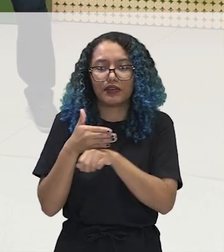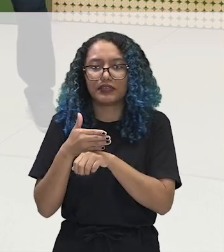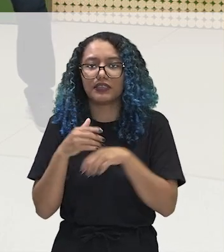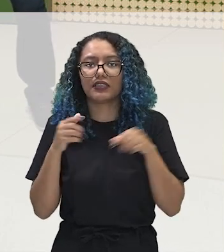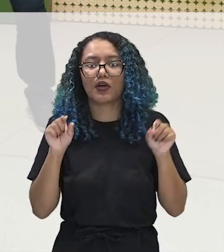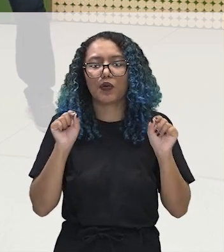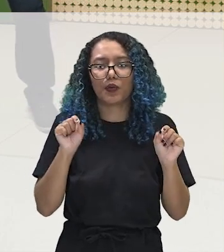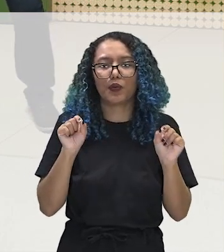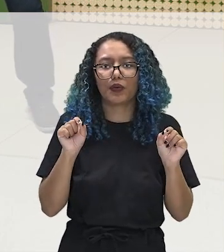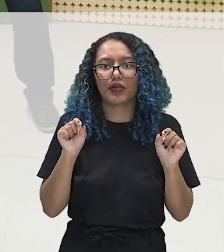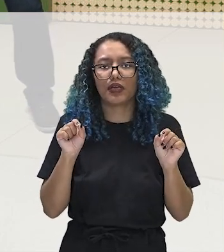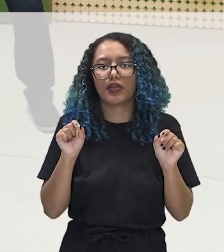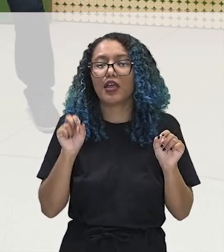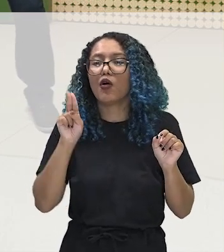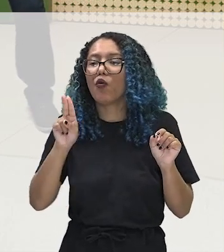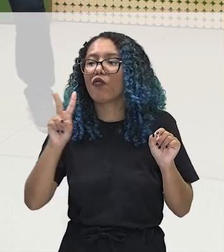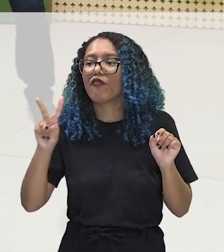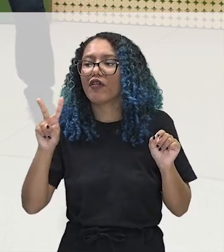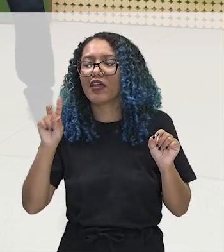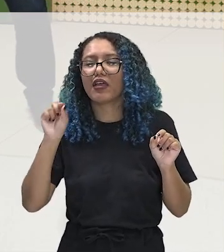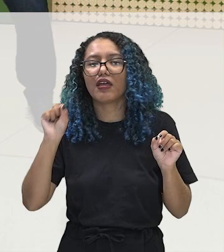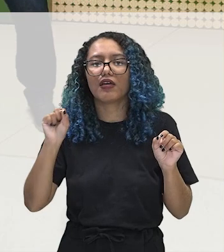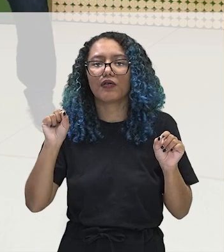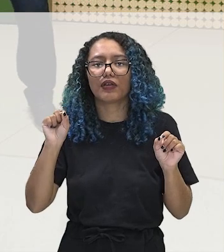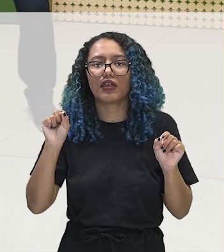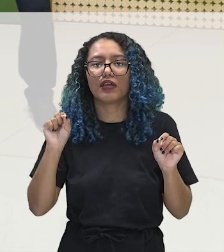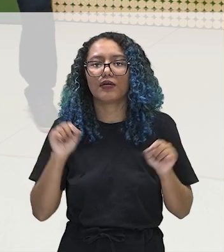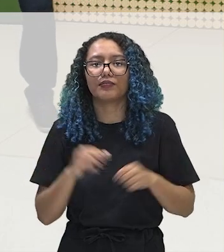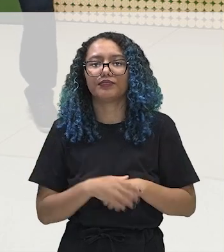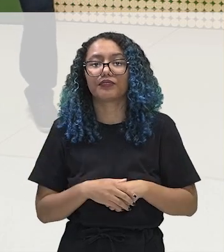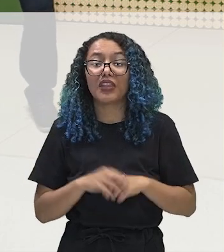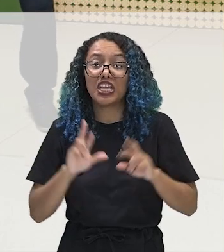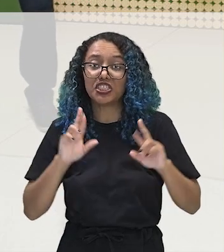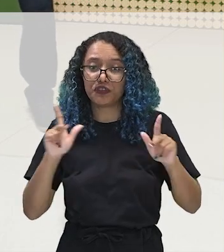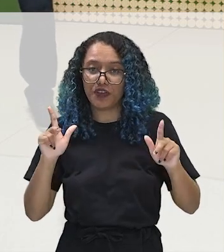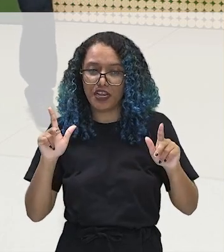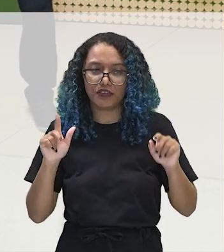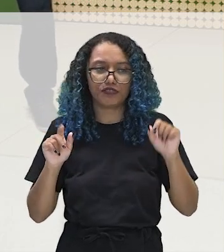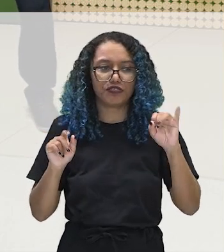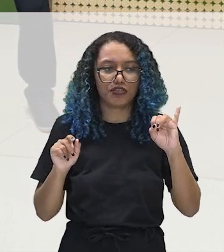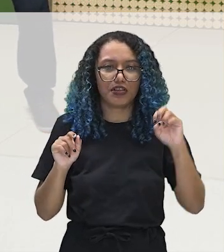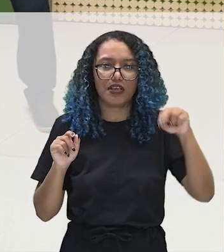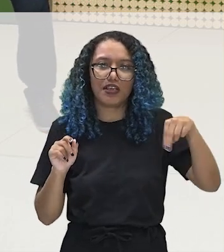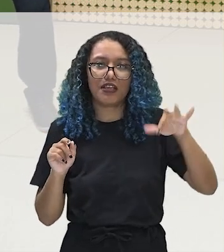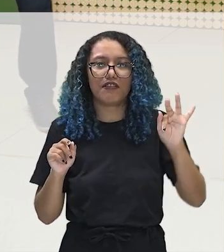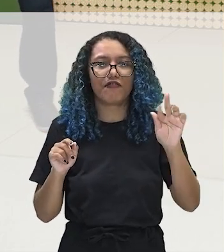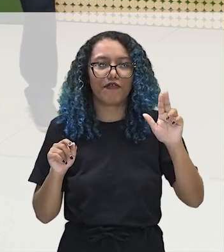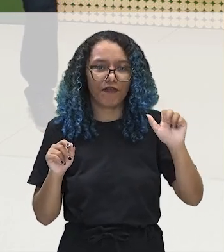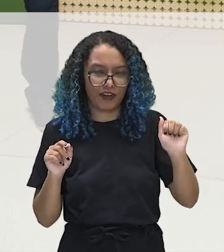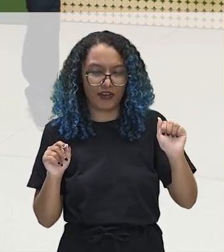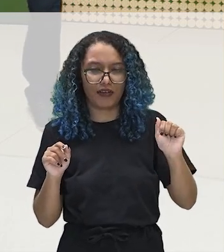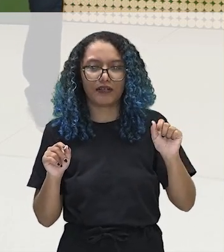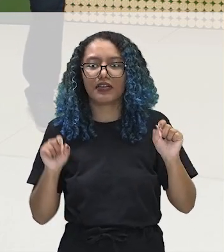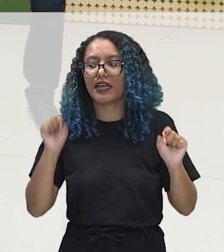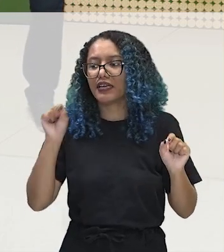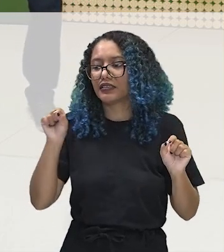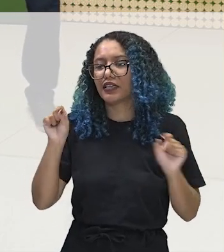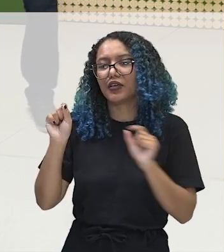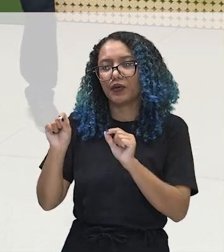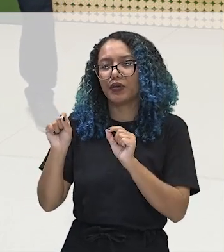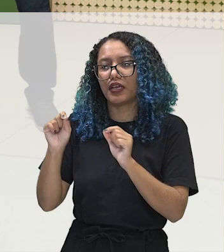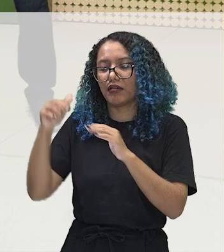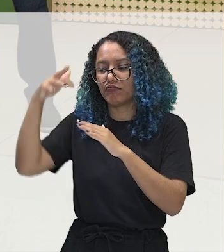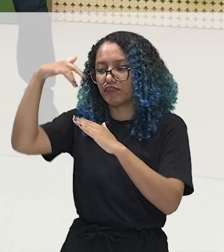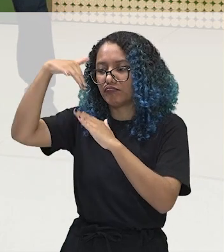onda eletromagnética ultravioleta tem uma frequência diferente da infravermelho. A ultravioleta consegue passar